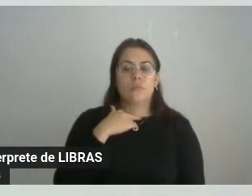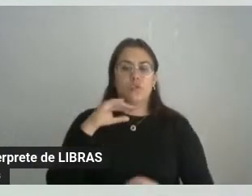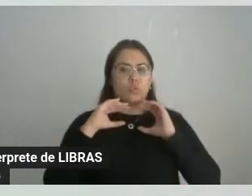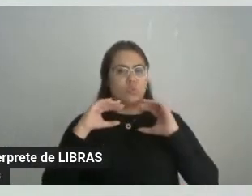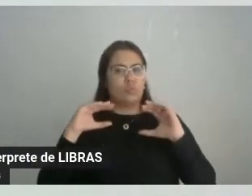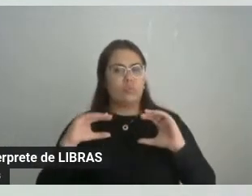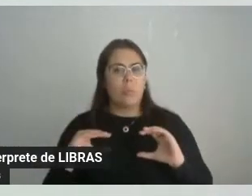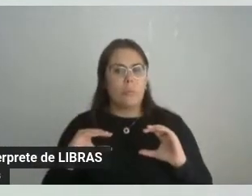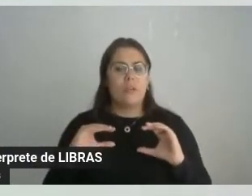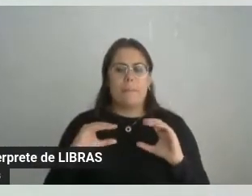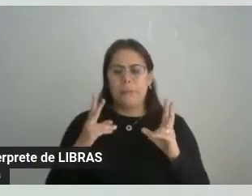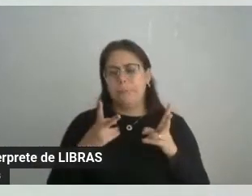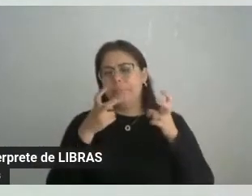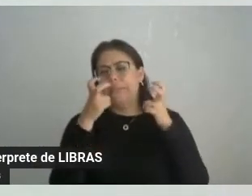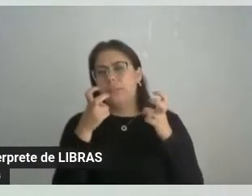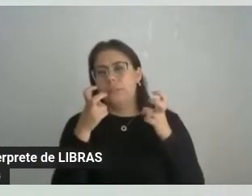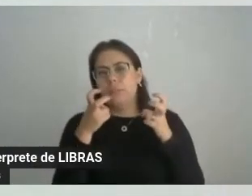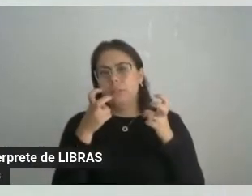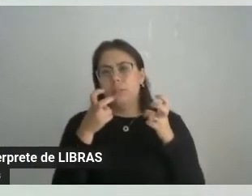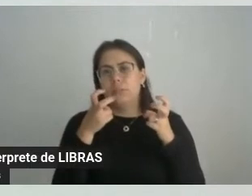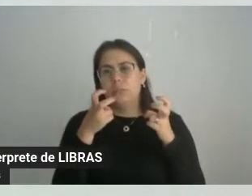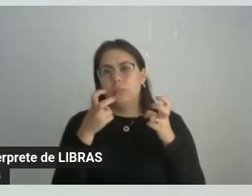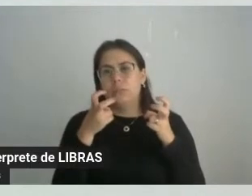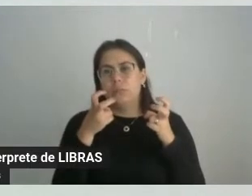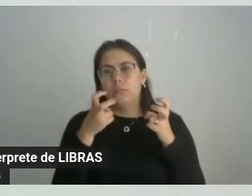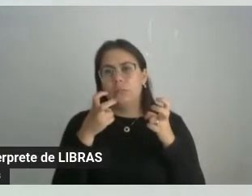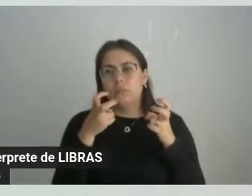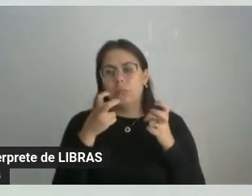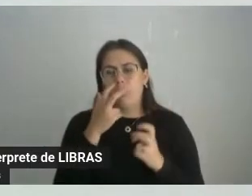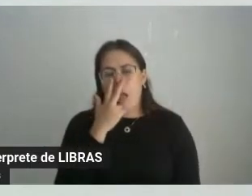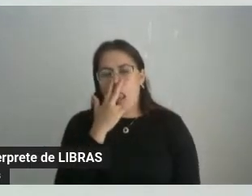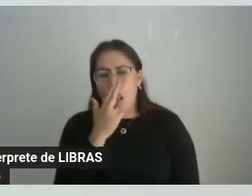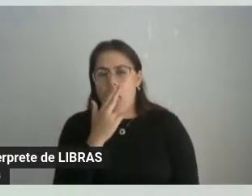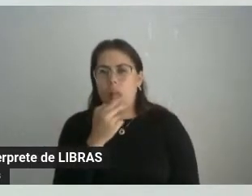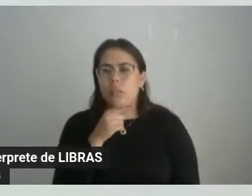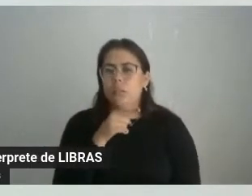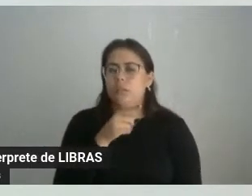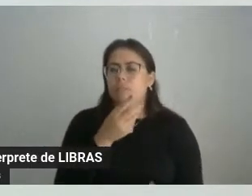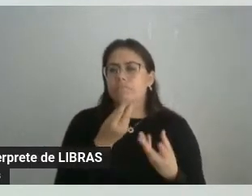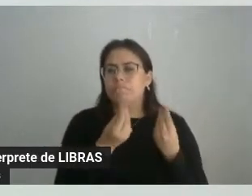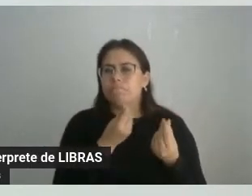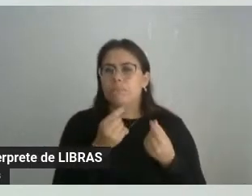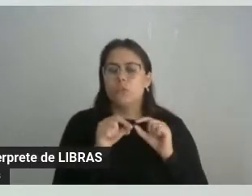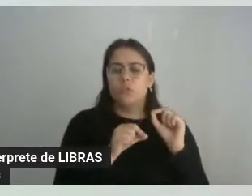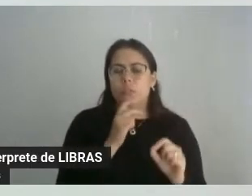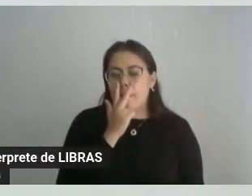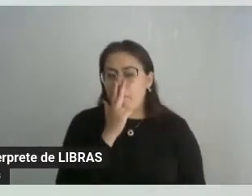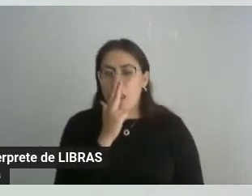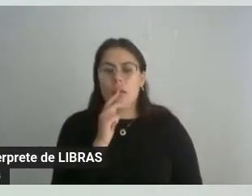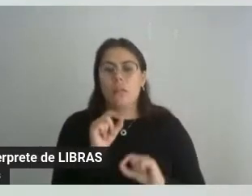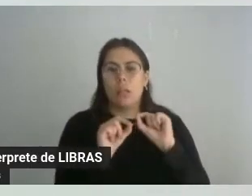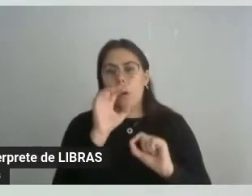comportamentos, não é? A gente chama isso, na verdade, hoje a gente chama de indícios, não é? São indícios. Quais são os indícios